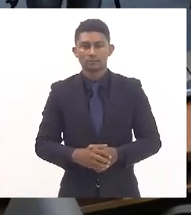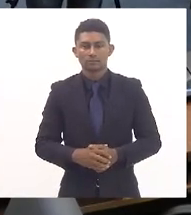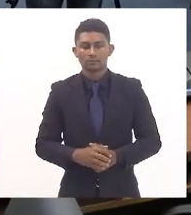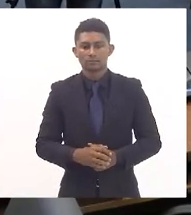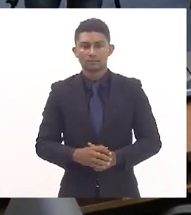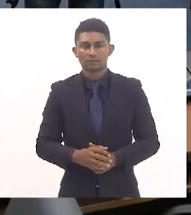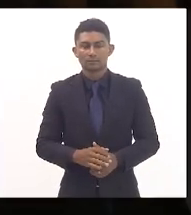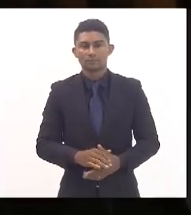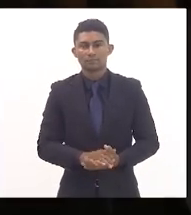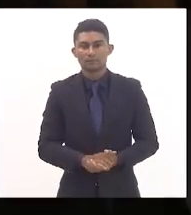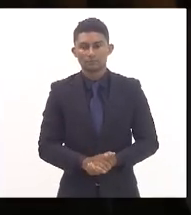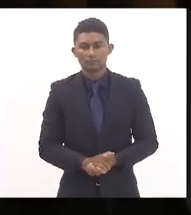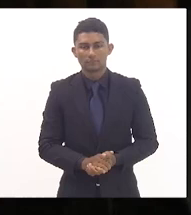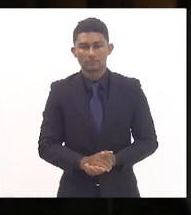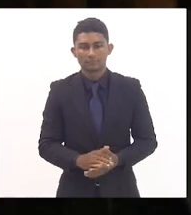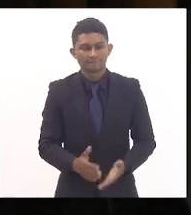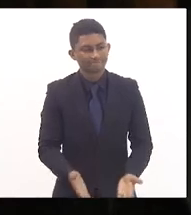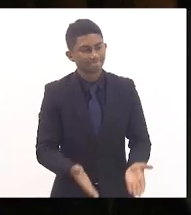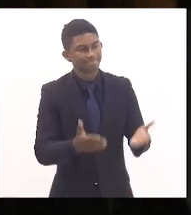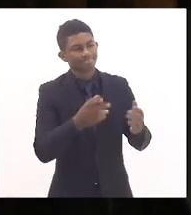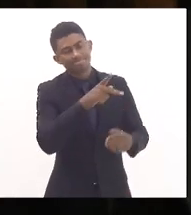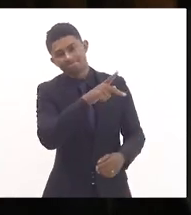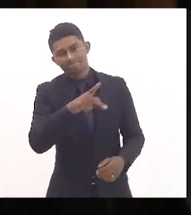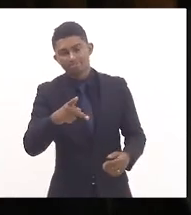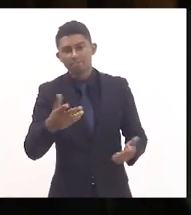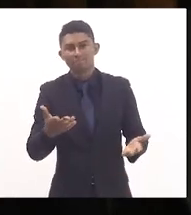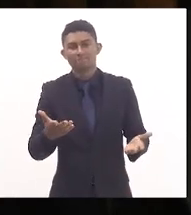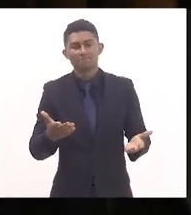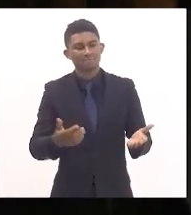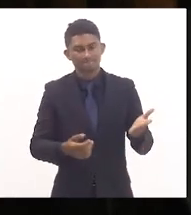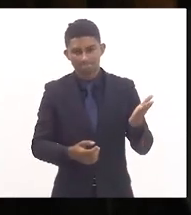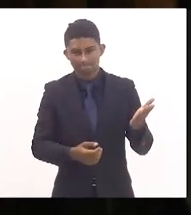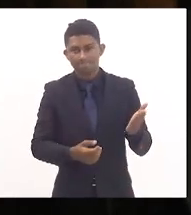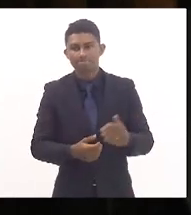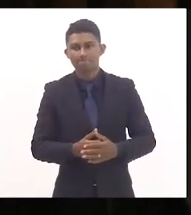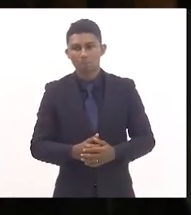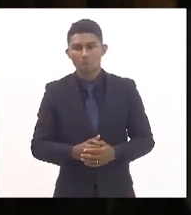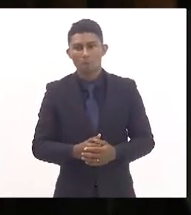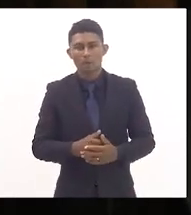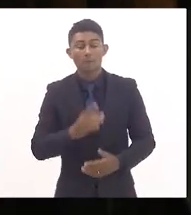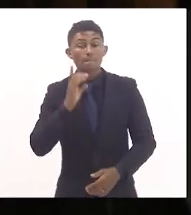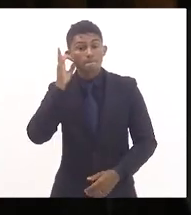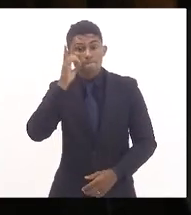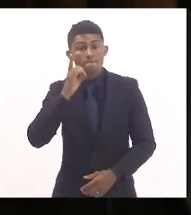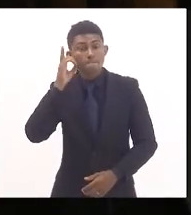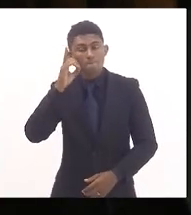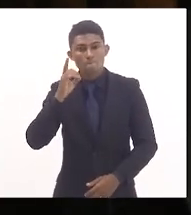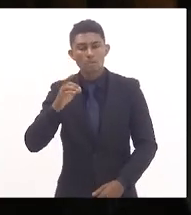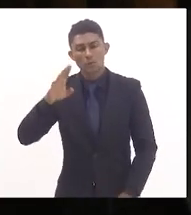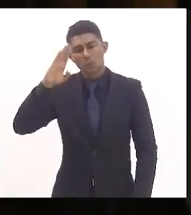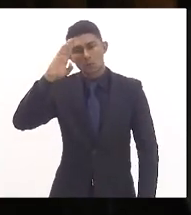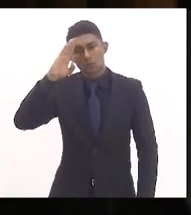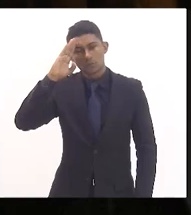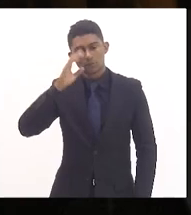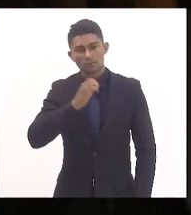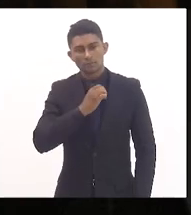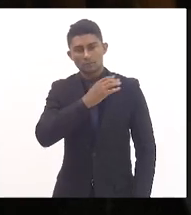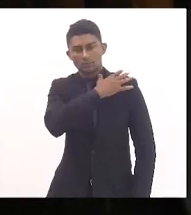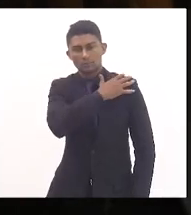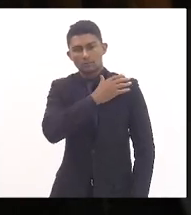E aí o show presidente em exercício Deputado Coronel